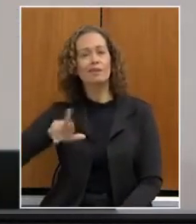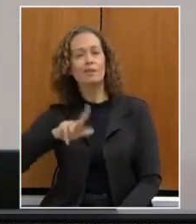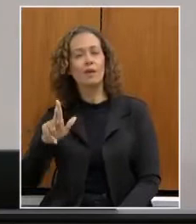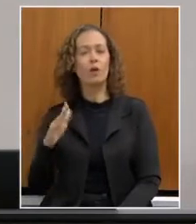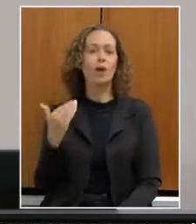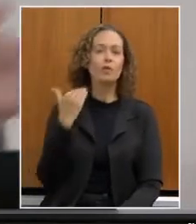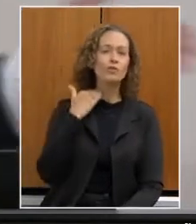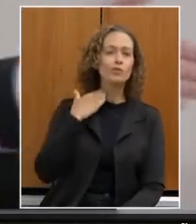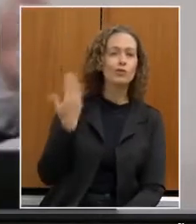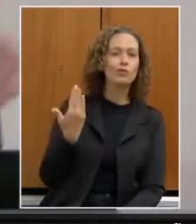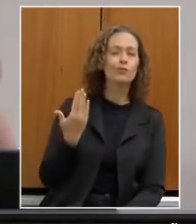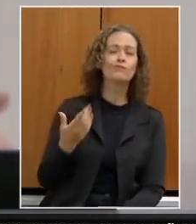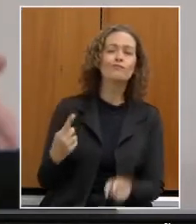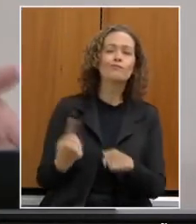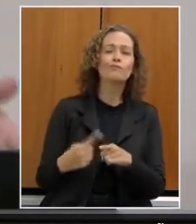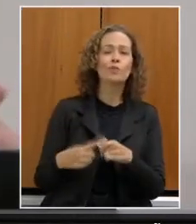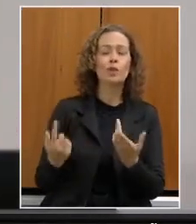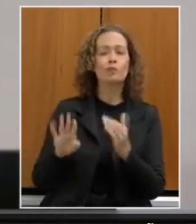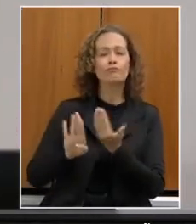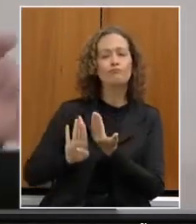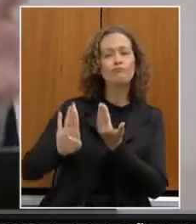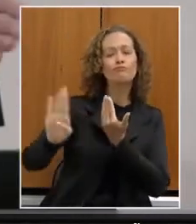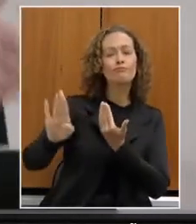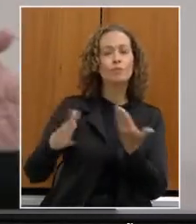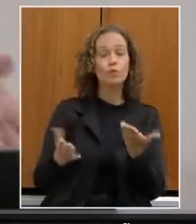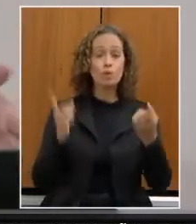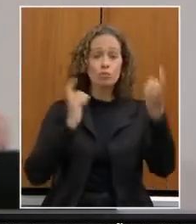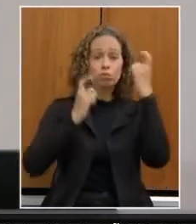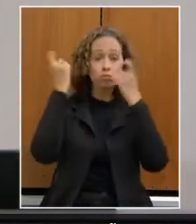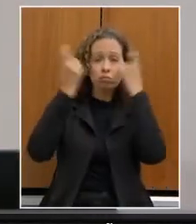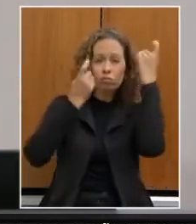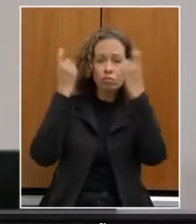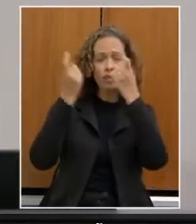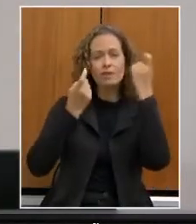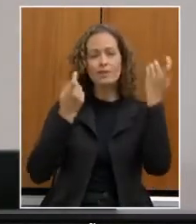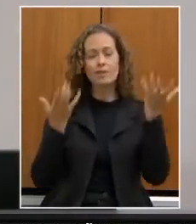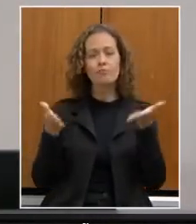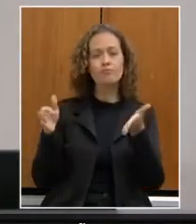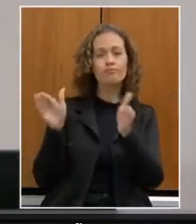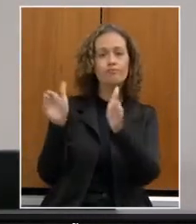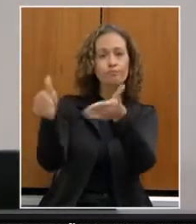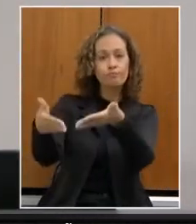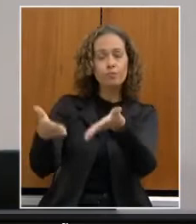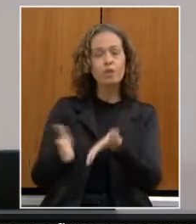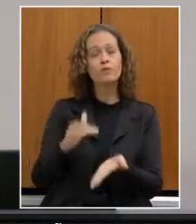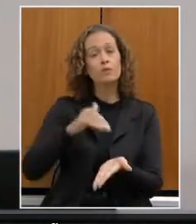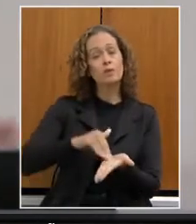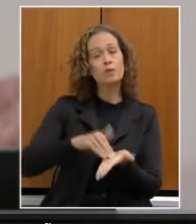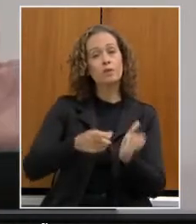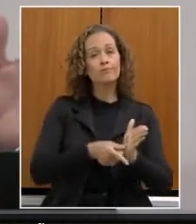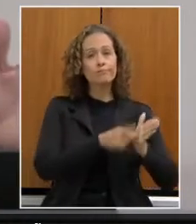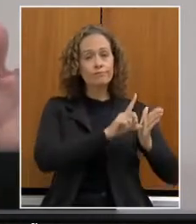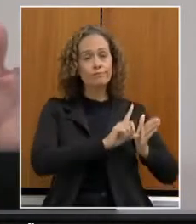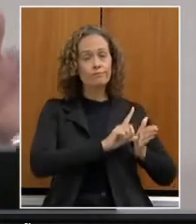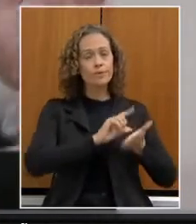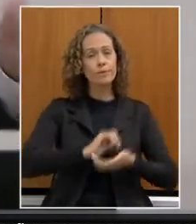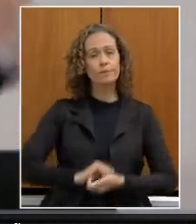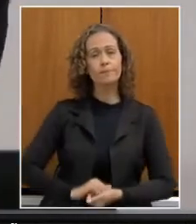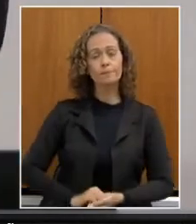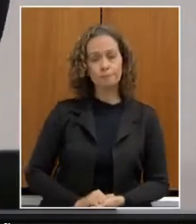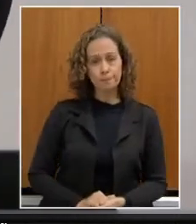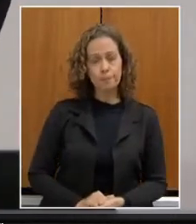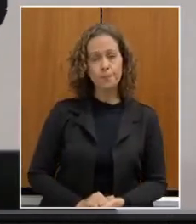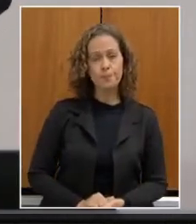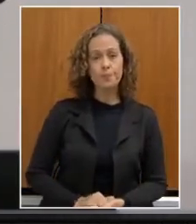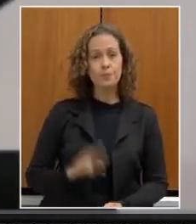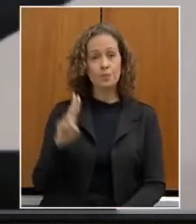de juiz de fora, onde concentrava a preocupação quase que exclusiva do secretário anterior. Como